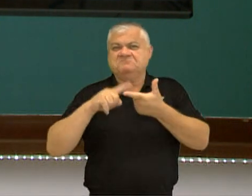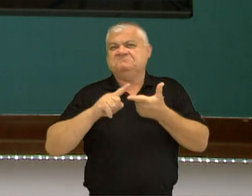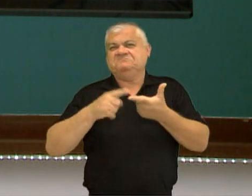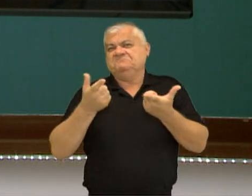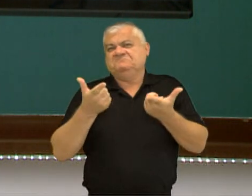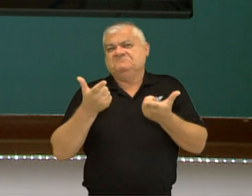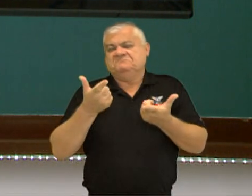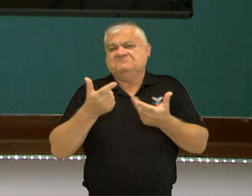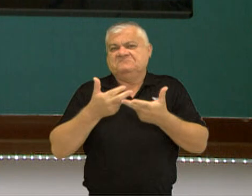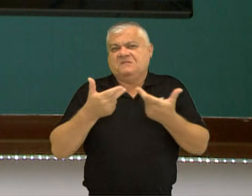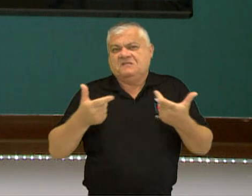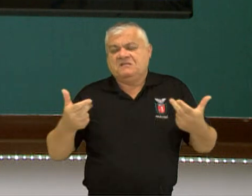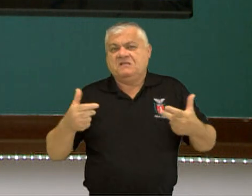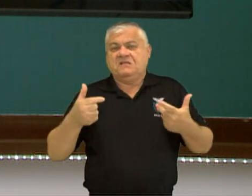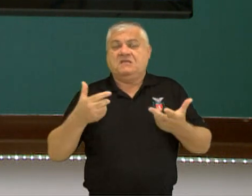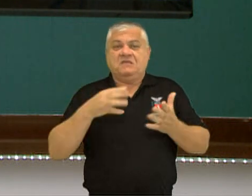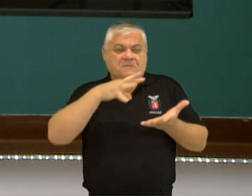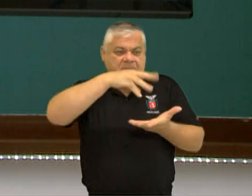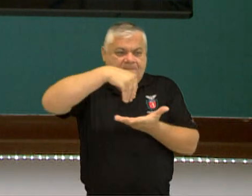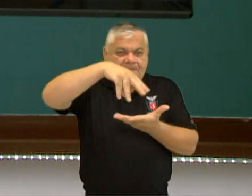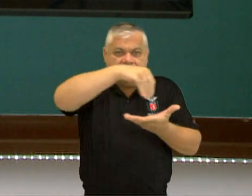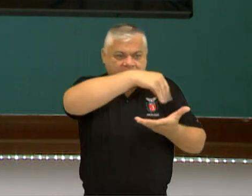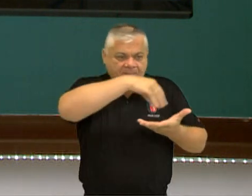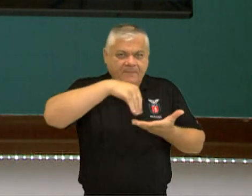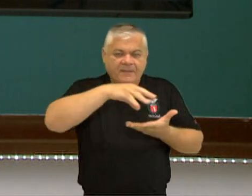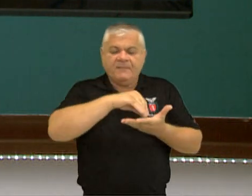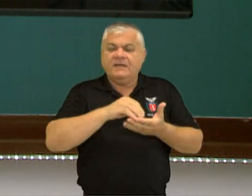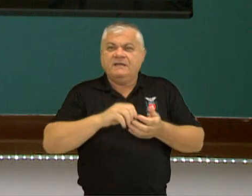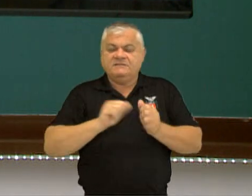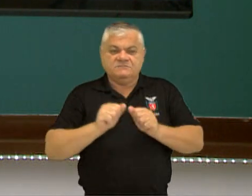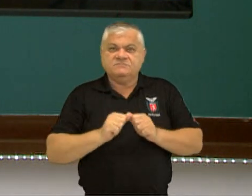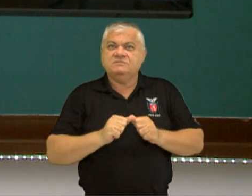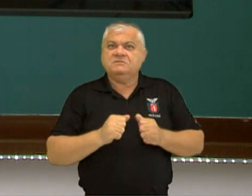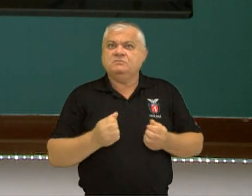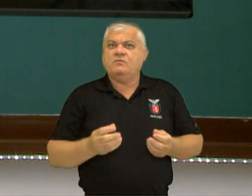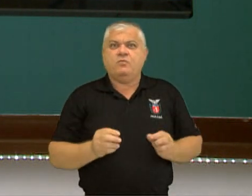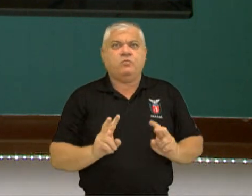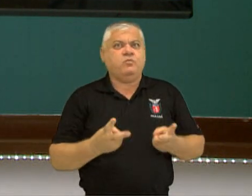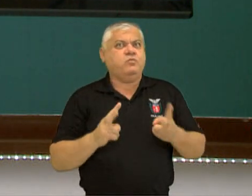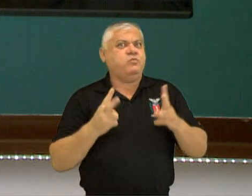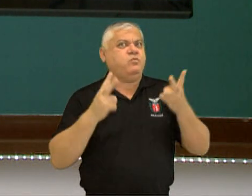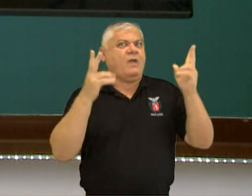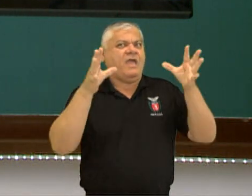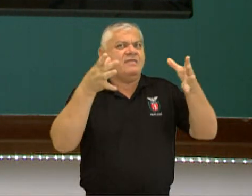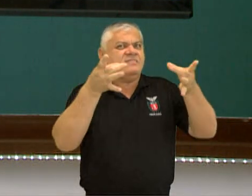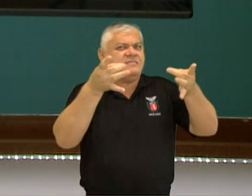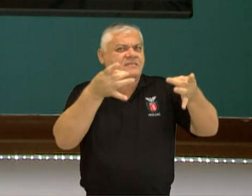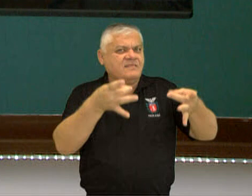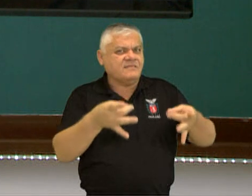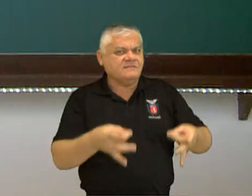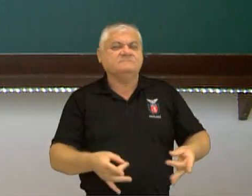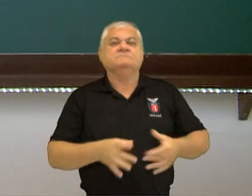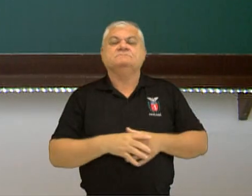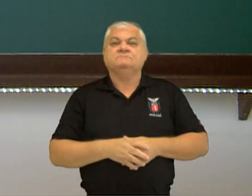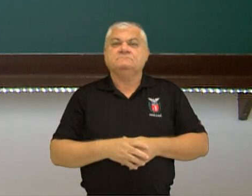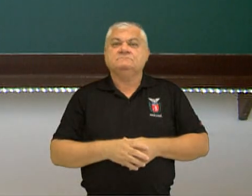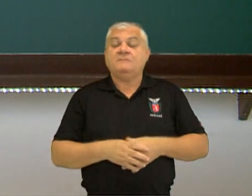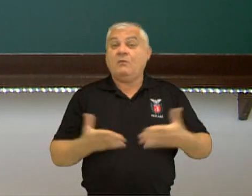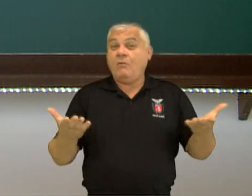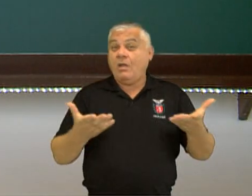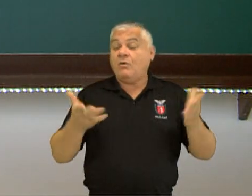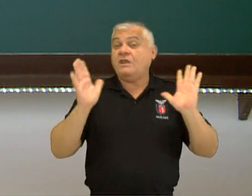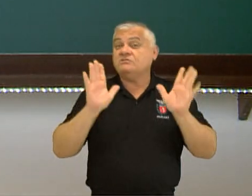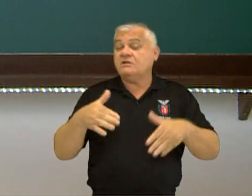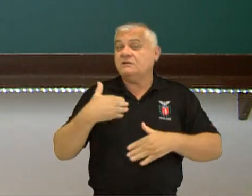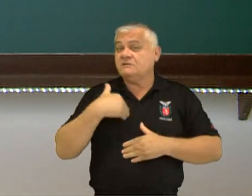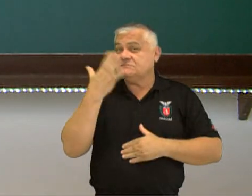de obtenção de imagens, conseguem obter imagens com uma riqueza de detalhes bastante grandes. E agora que a gente já tem essa